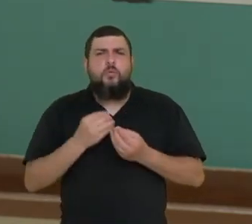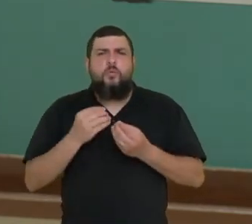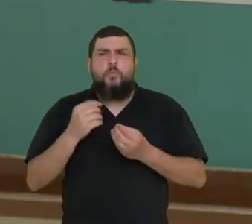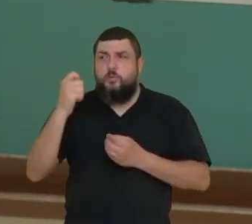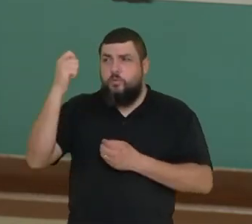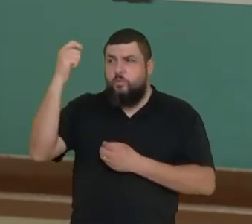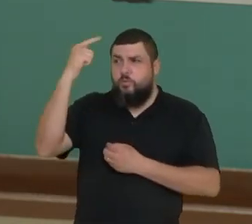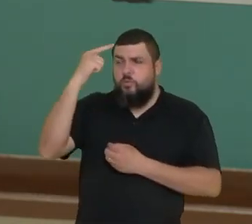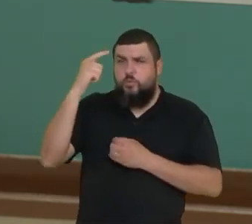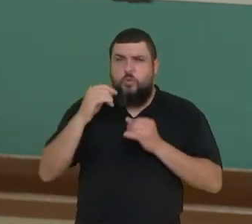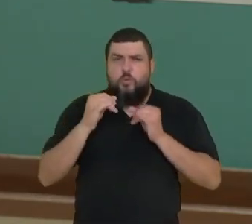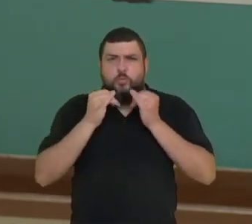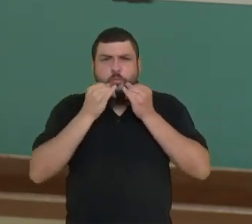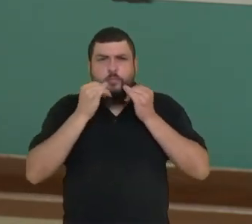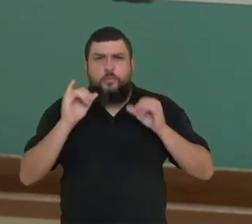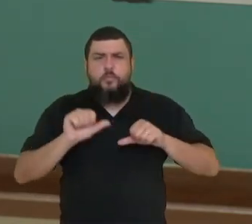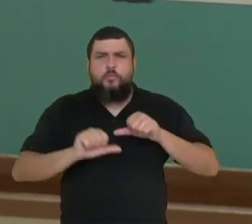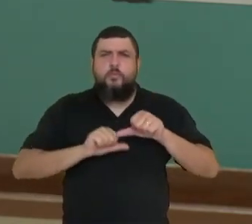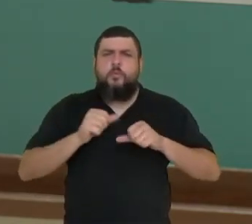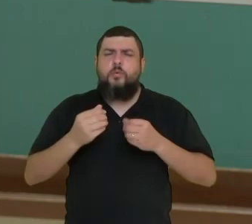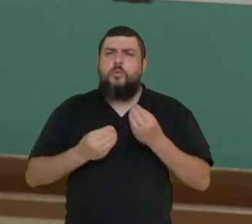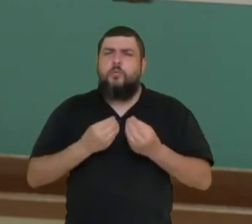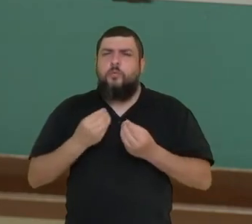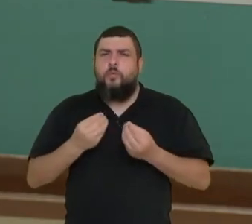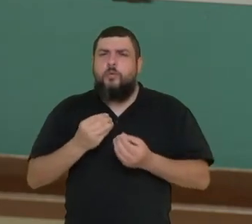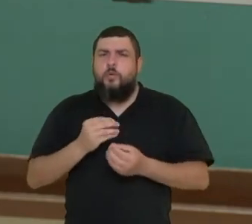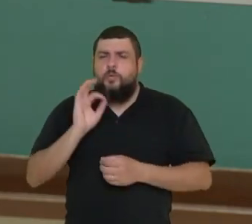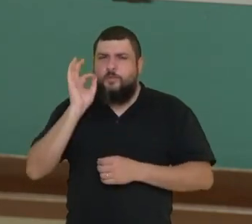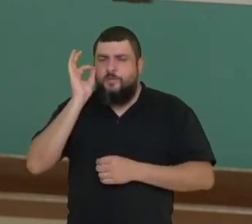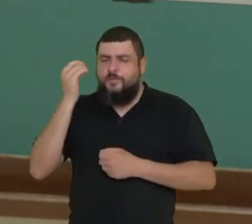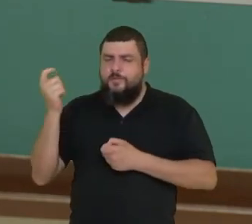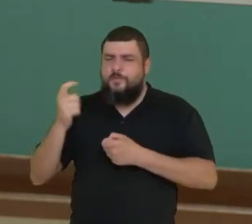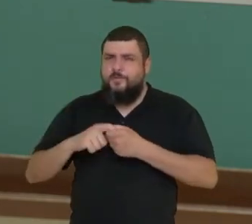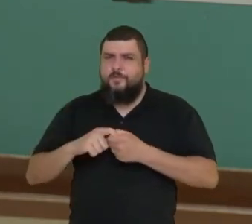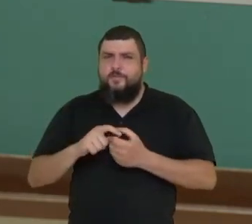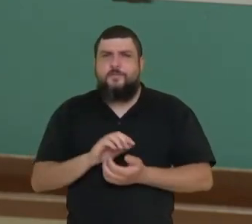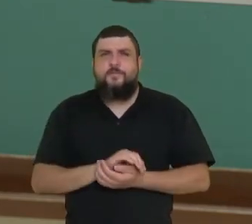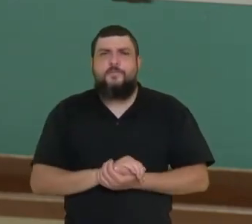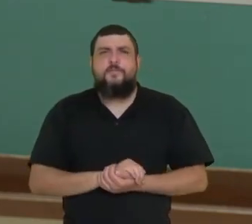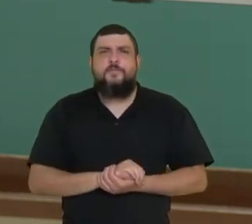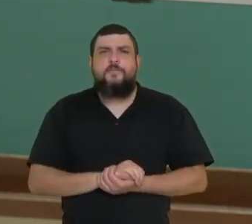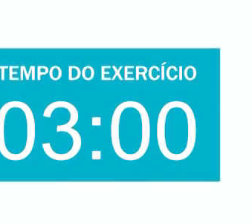Sol? Eu vou dar um tempinho para você pensar nisso aí, daqui a pouco a gente volta para responder.